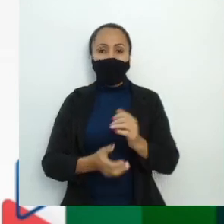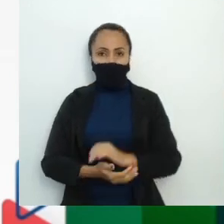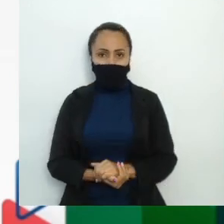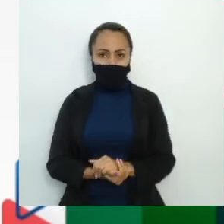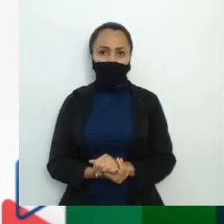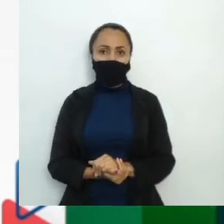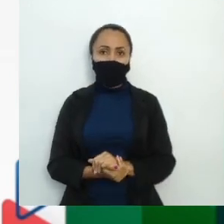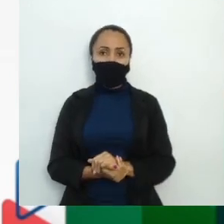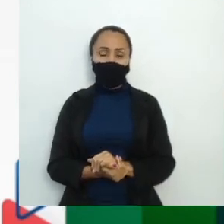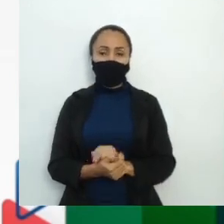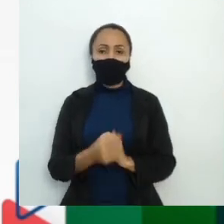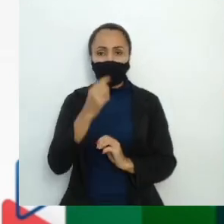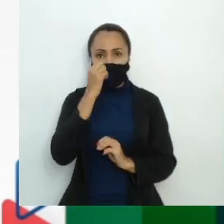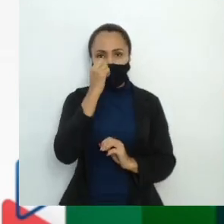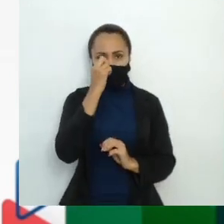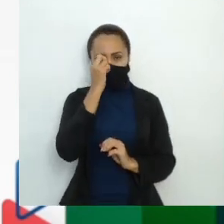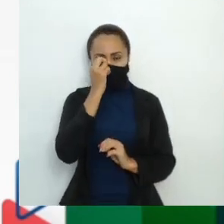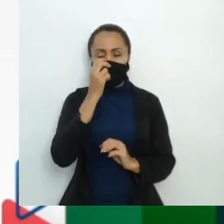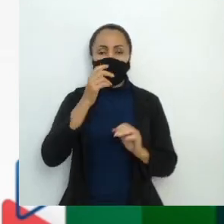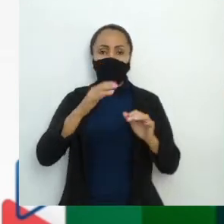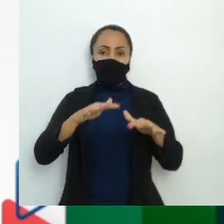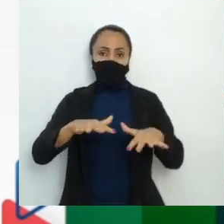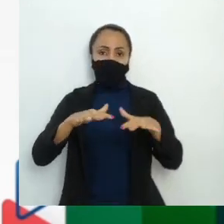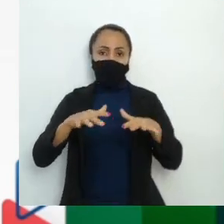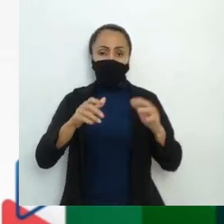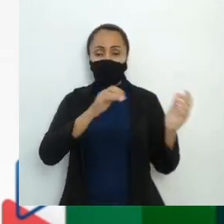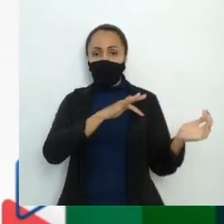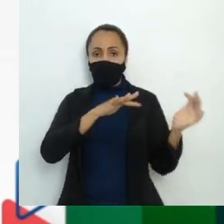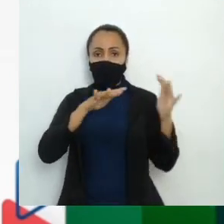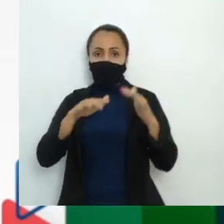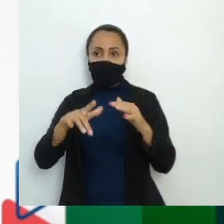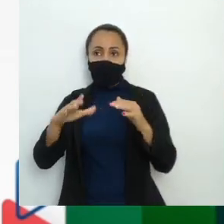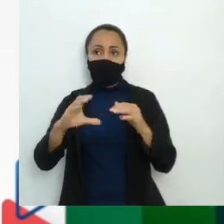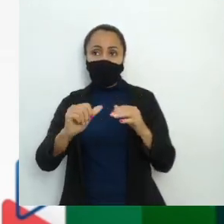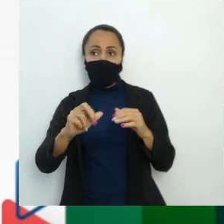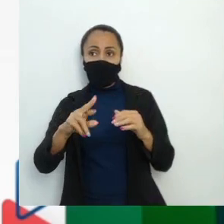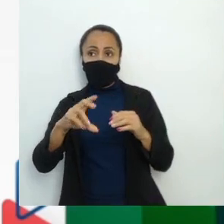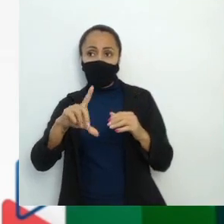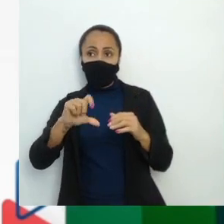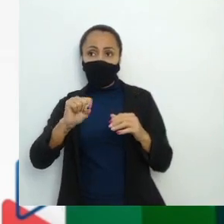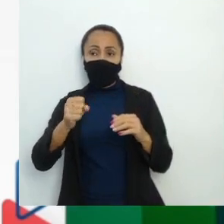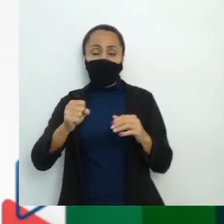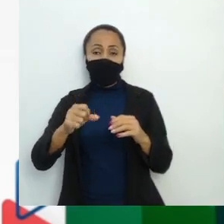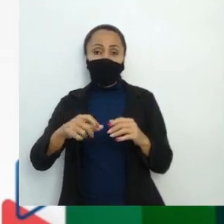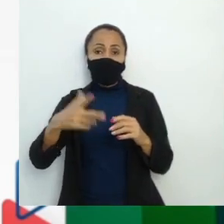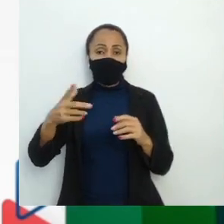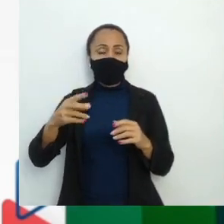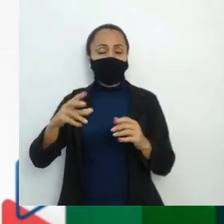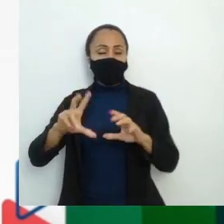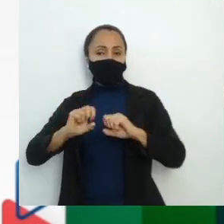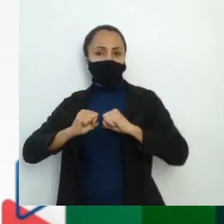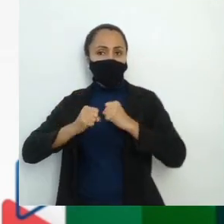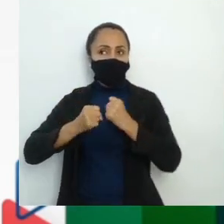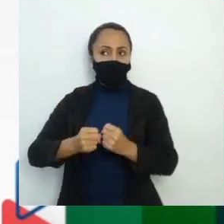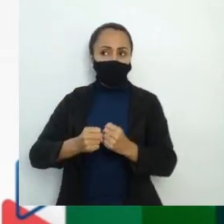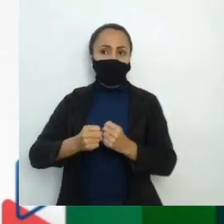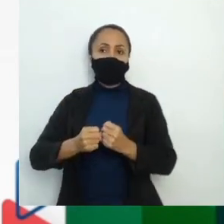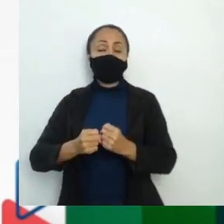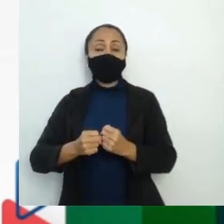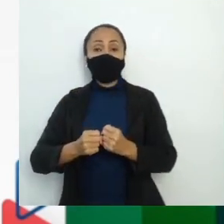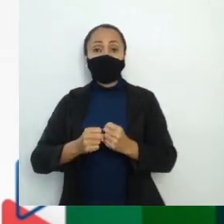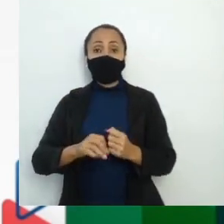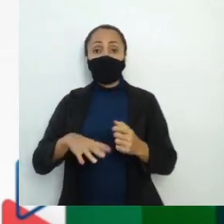pai tinha. O fato é que o parlamento vai trazer Carlos II para isso, né, e vai colocar ele à força, né, ainda que não houvesse